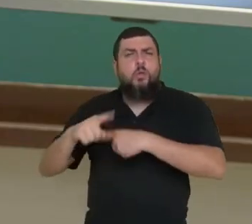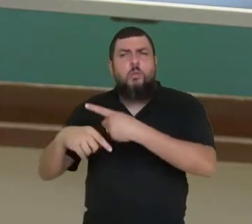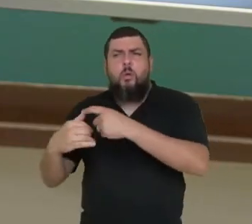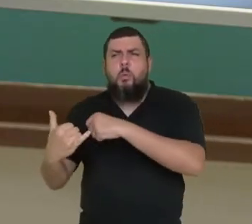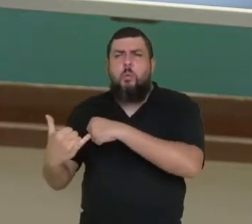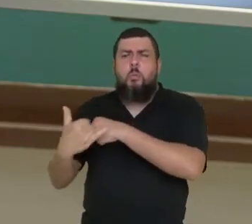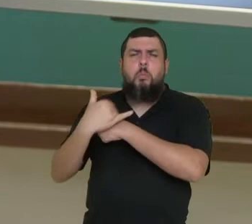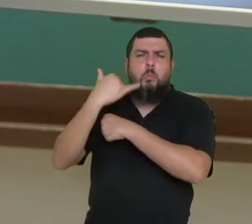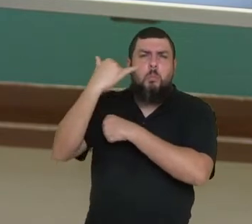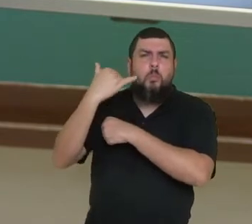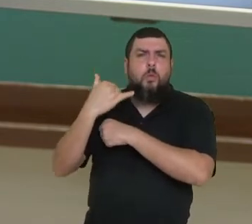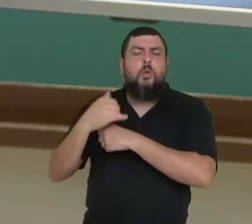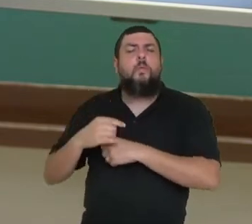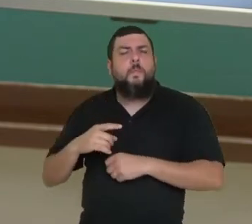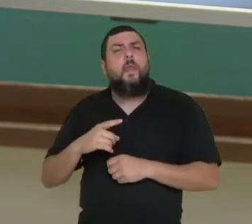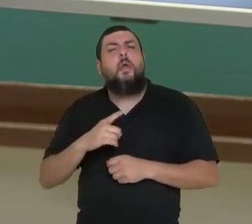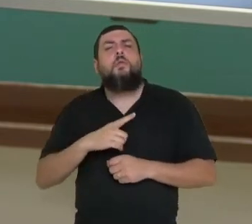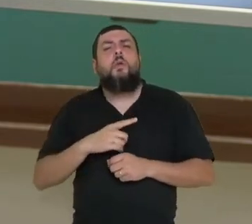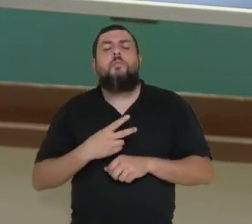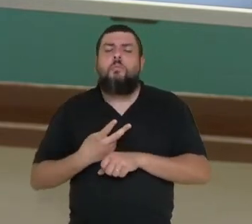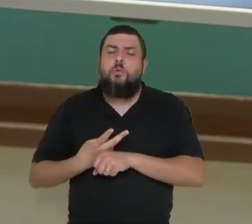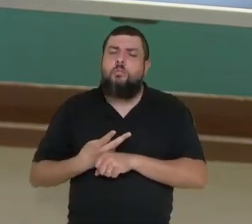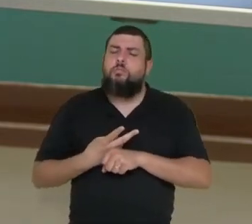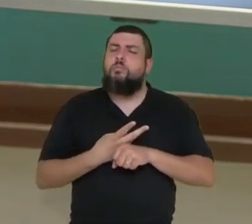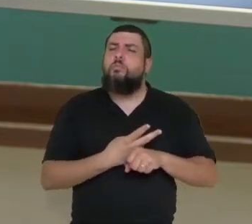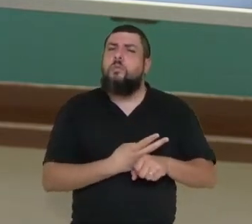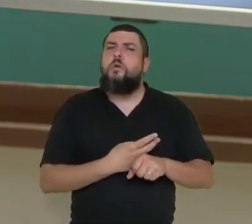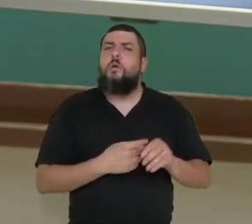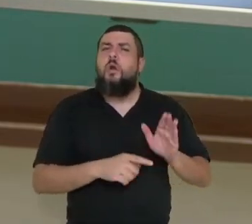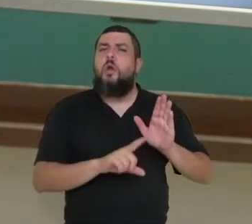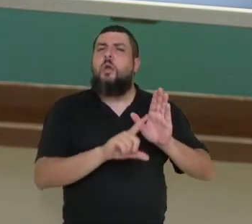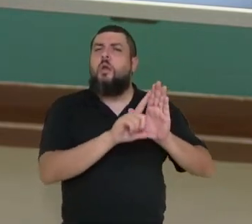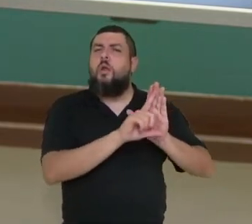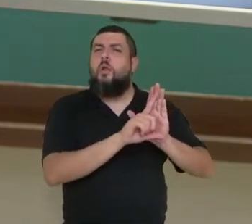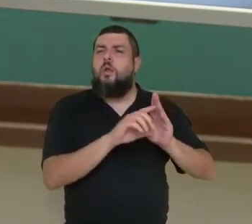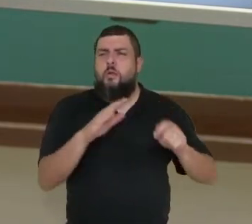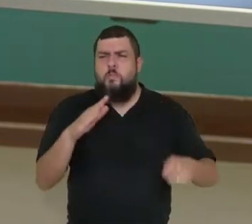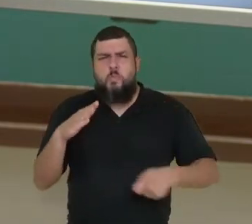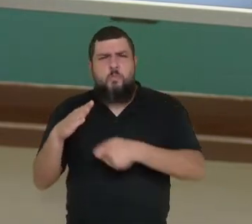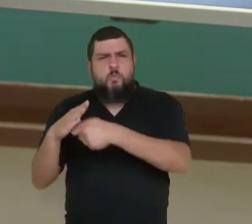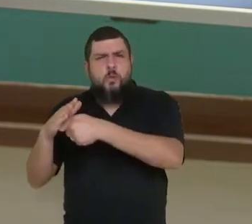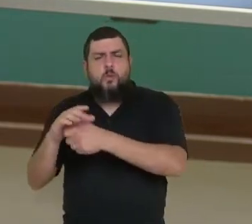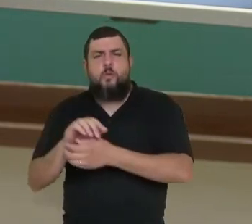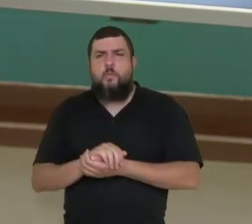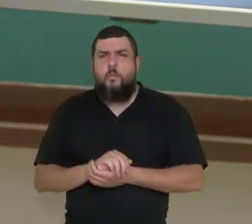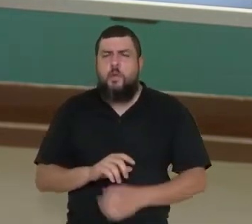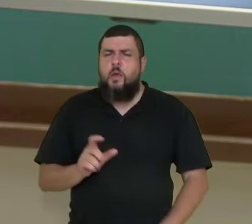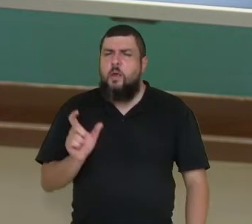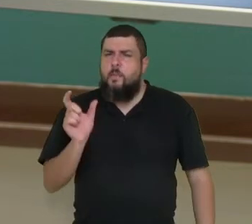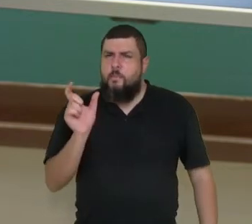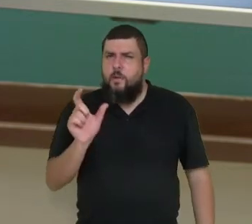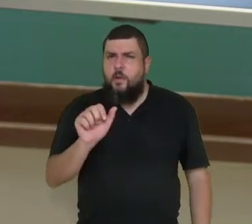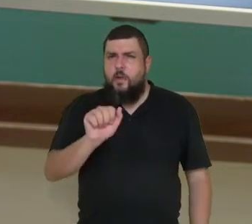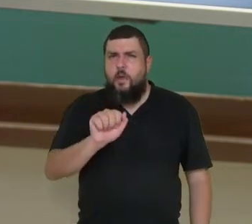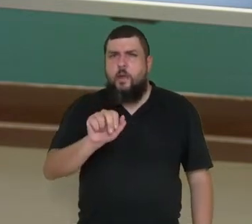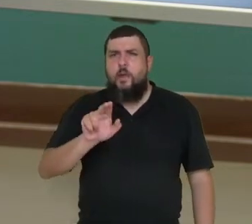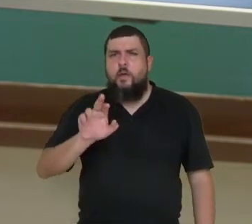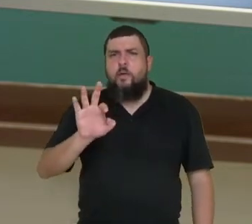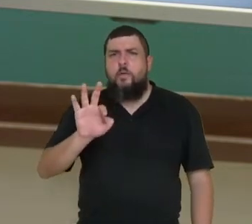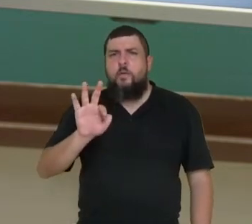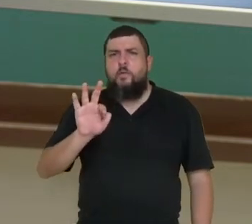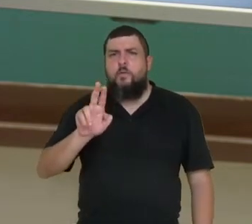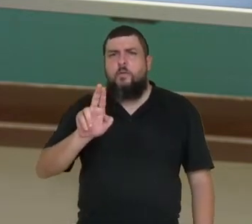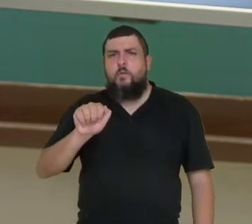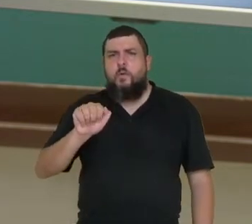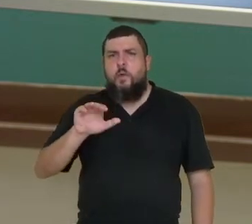obrigação, né? Então, observem aqui, né, que essa autuação é uma palavra que está sendo muito utilizada lá no